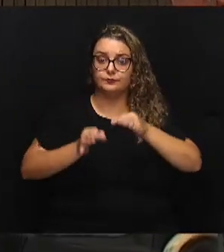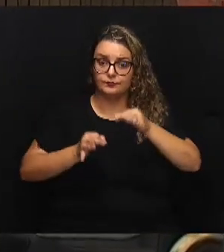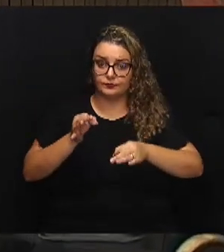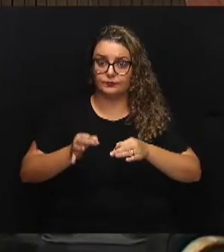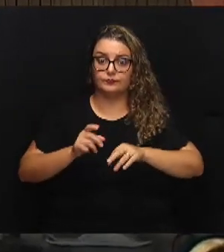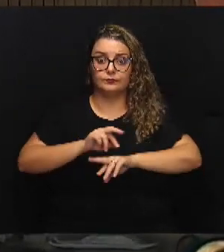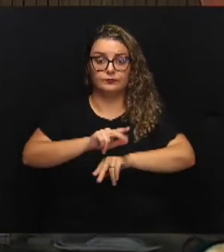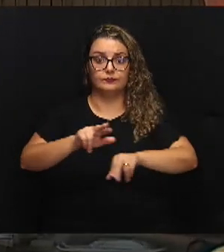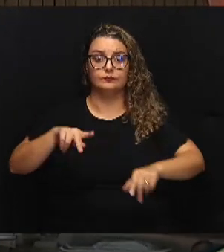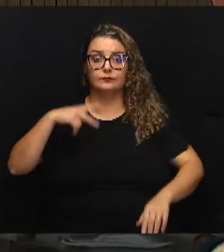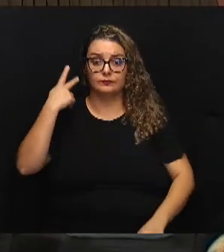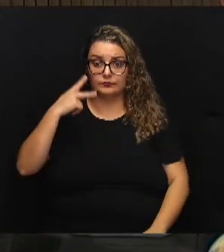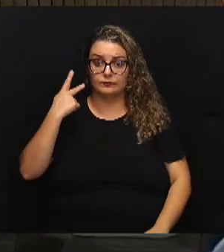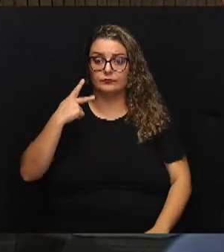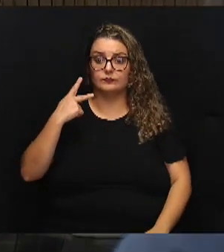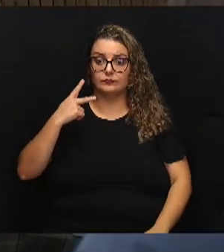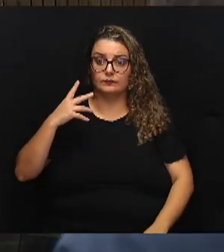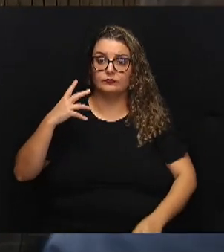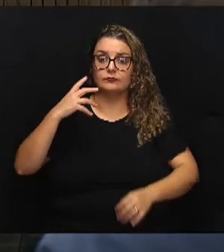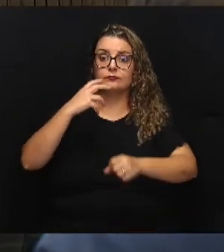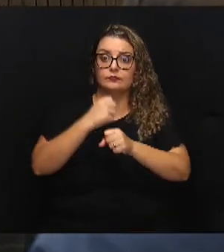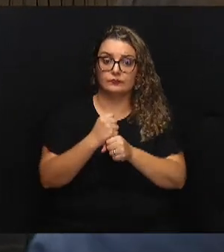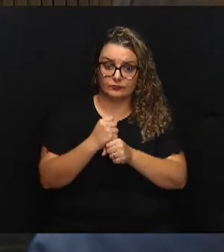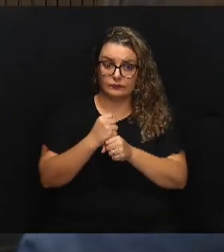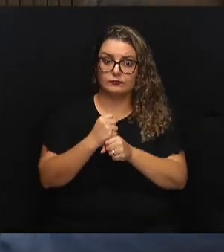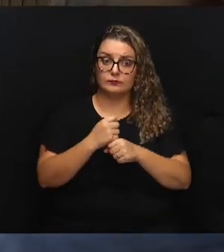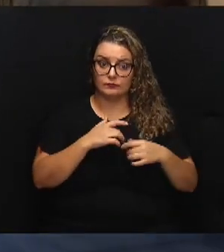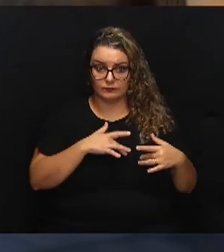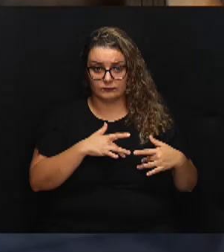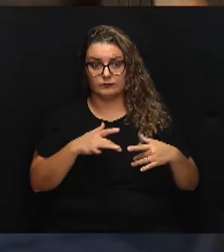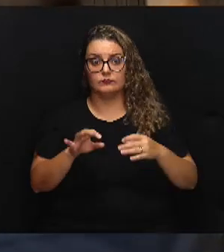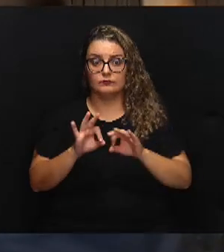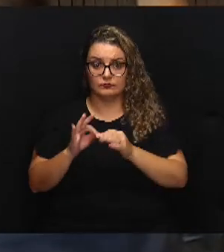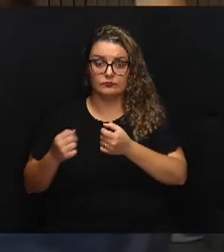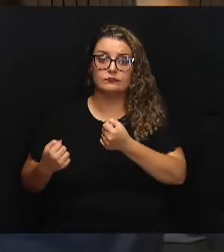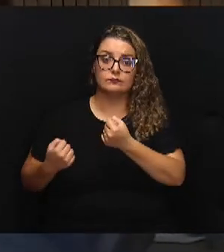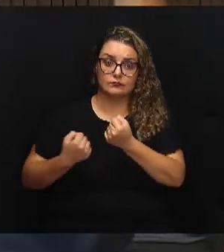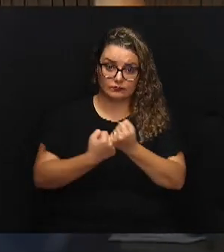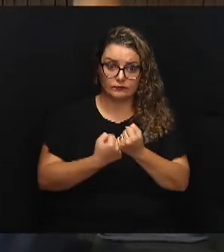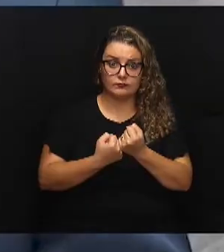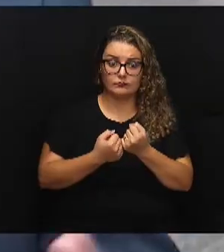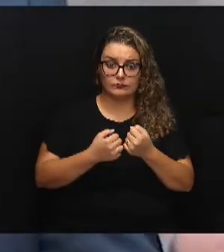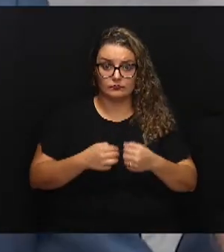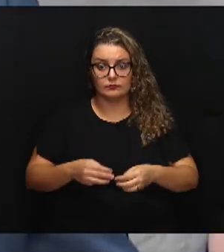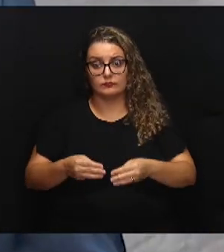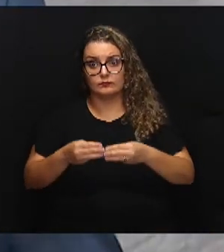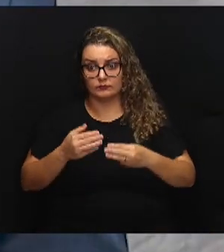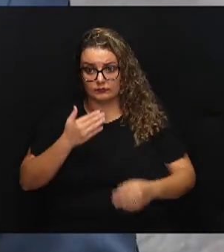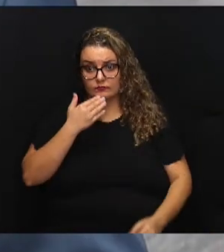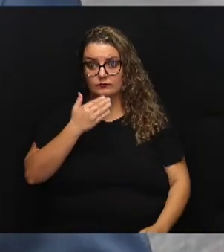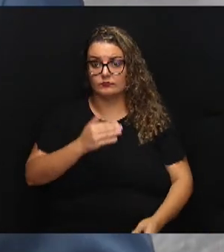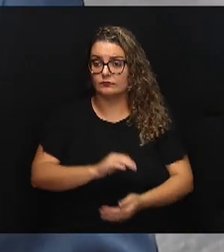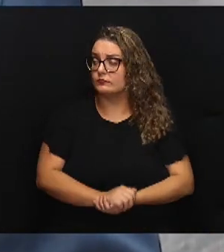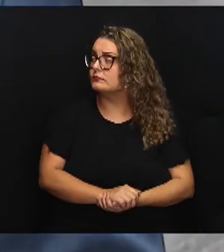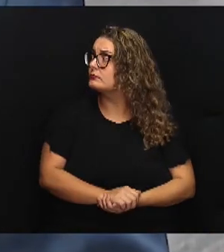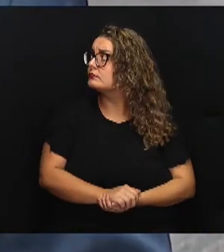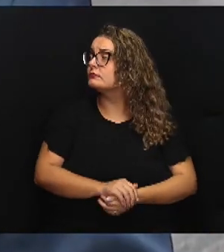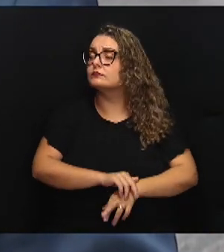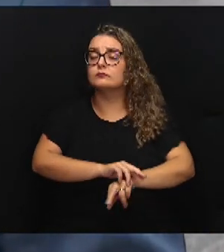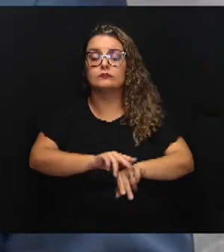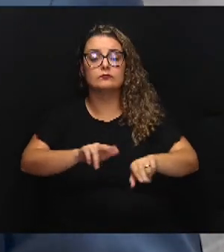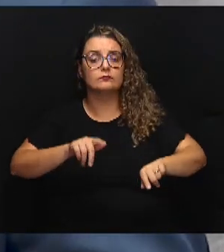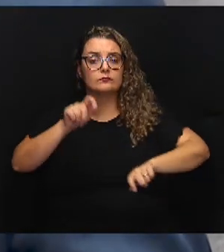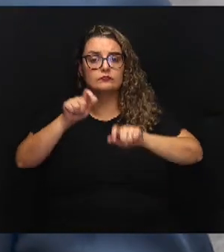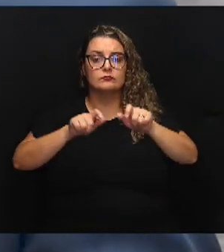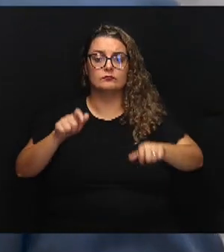Vários parlamentares se solidarizaram com a família e apoiaram a moção de apelo. Dezenas de pessoas estão aqui nessa